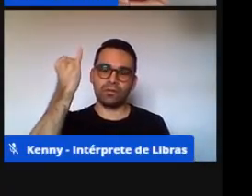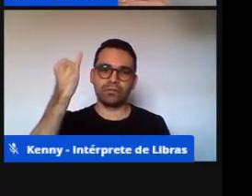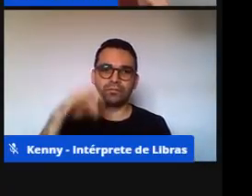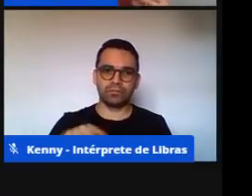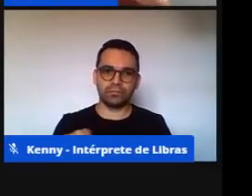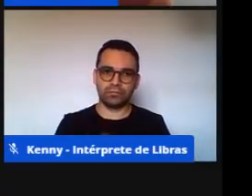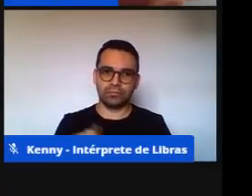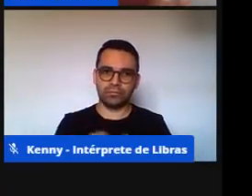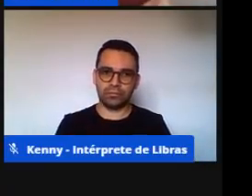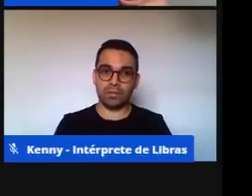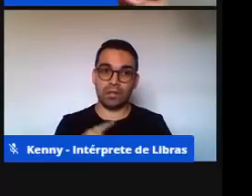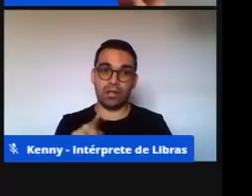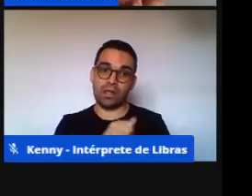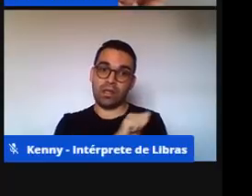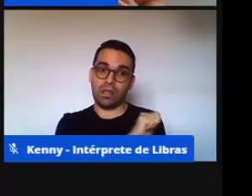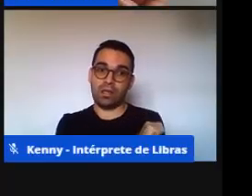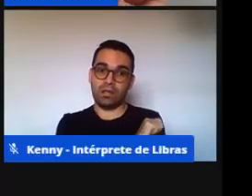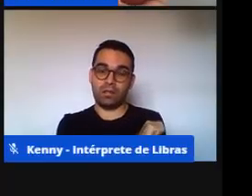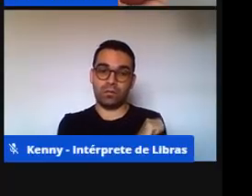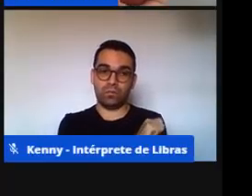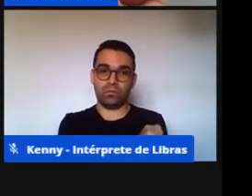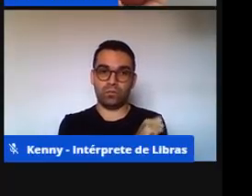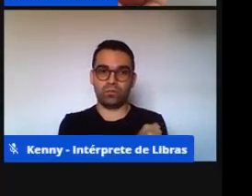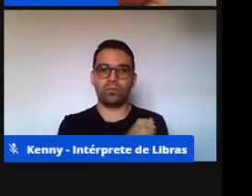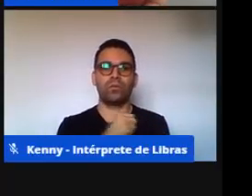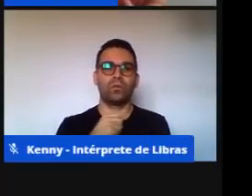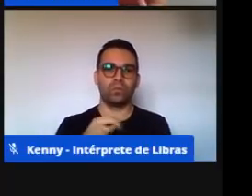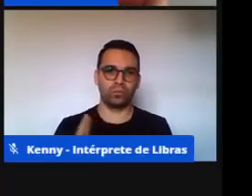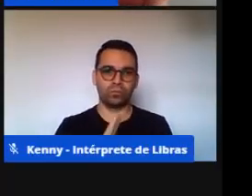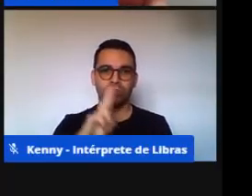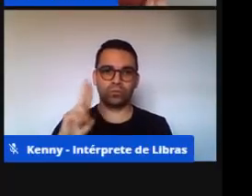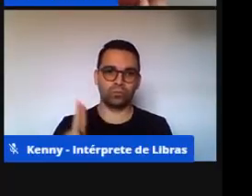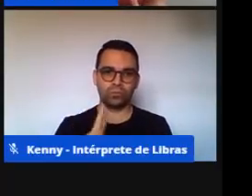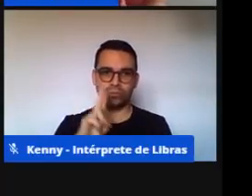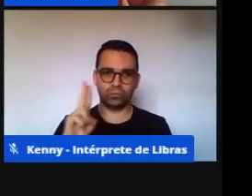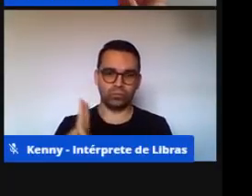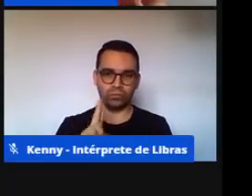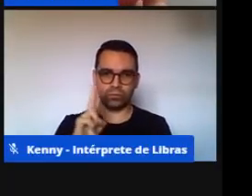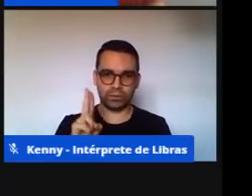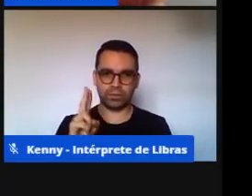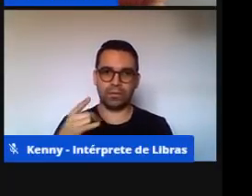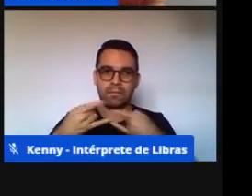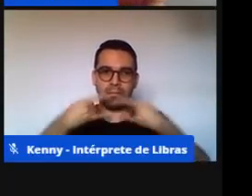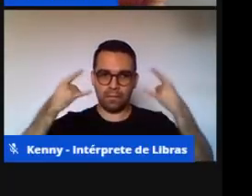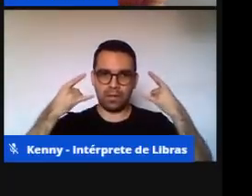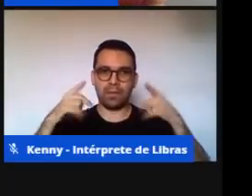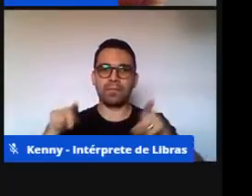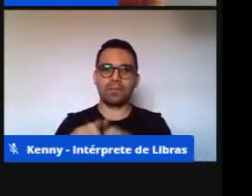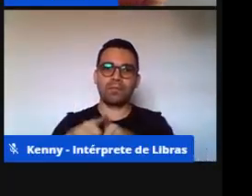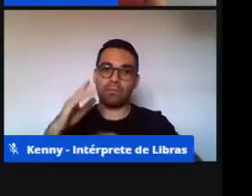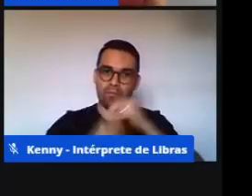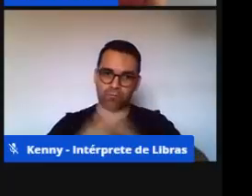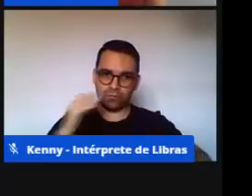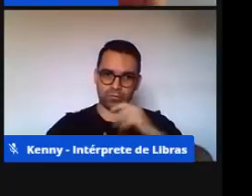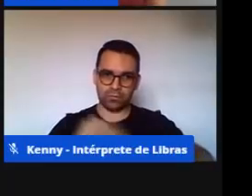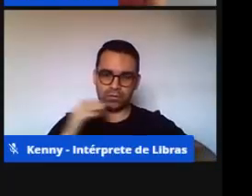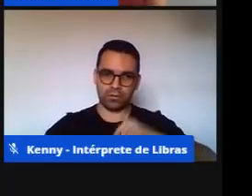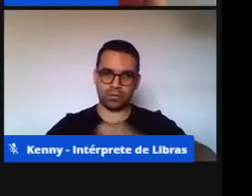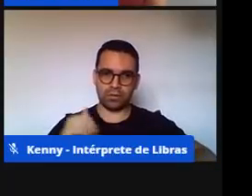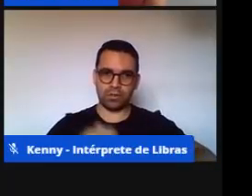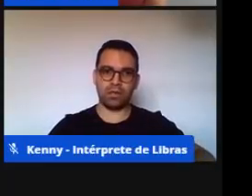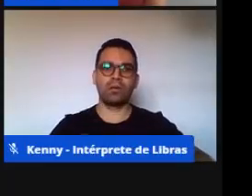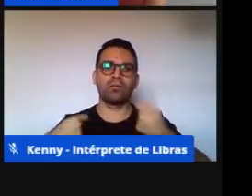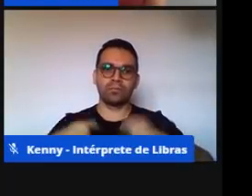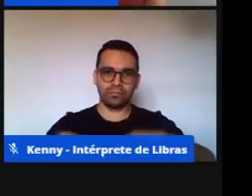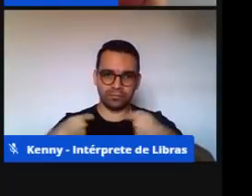que é fornecido já normalmente, né, para os funcionários da limpeza. Esses EPIs têm que ser, já eram para ser utilizados antes da pandemia e